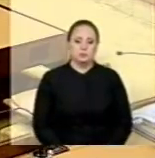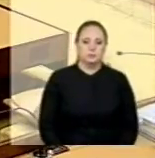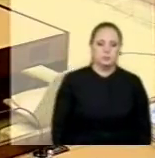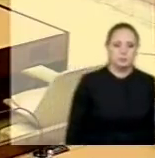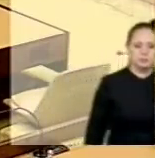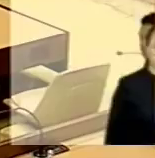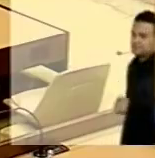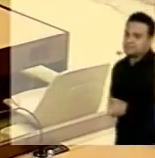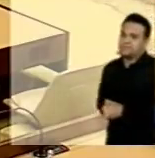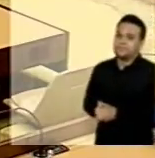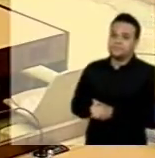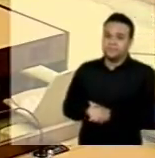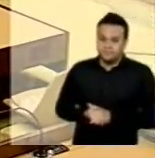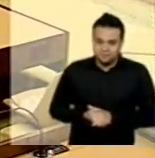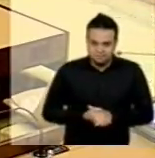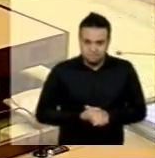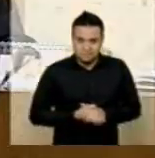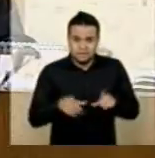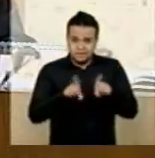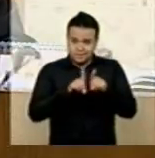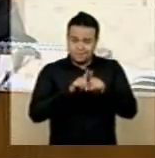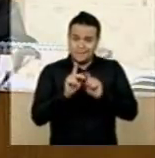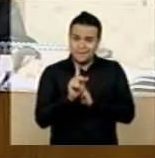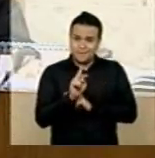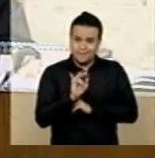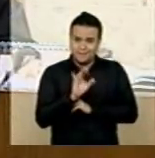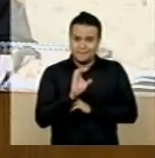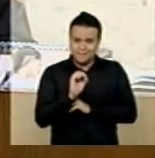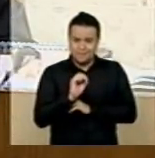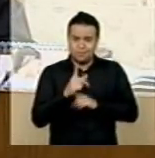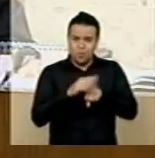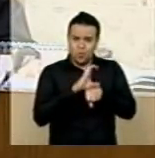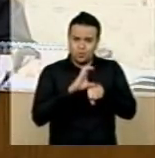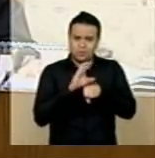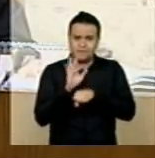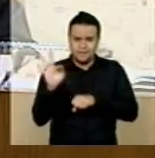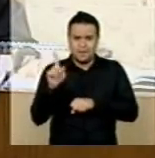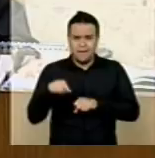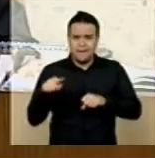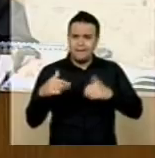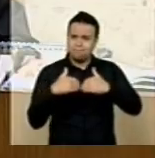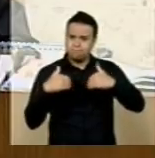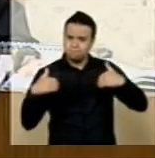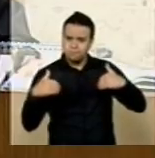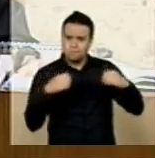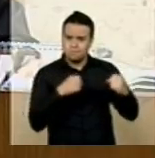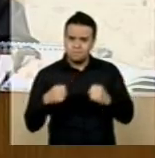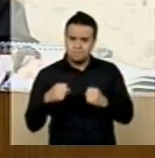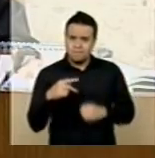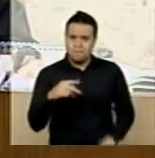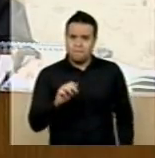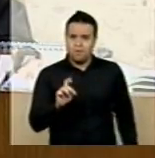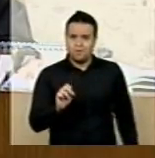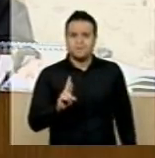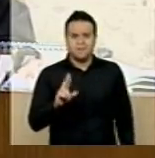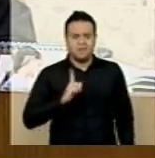foi desafiado pelas normas estaduais e claramente é o princípio da separação de poderes. As